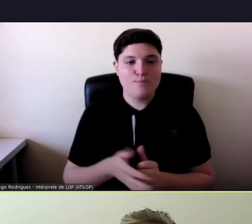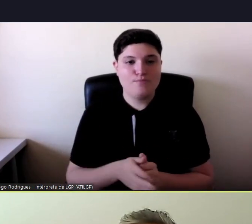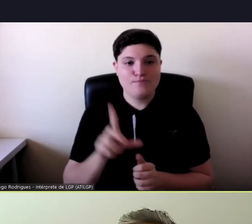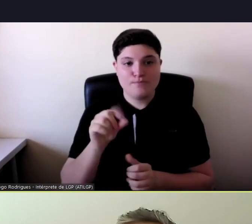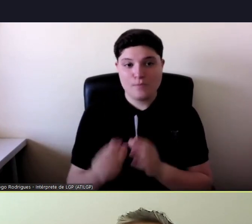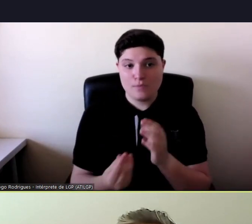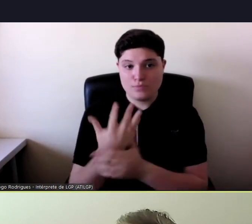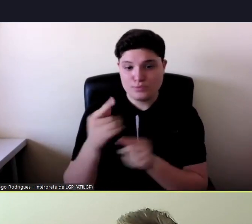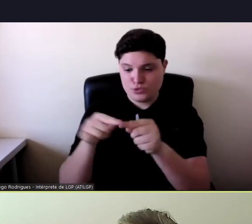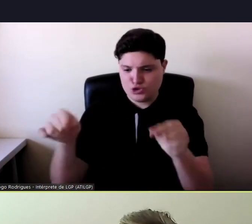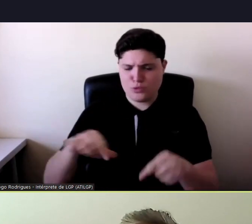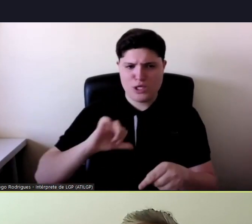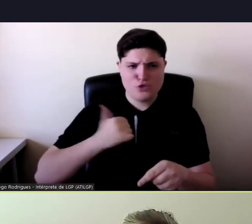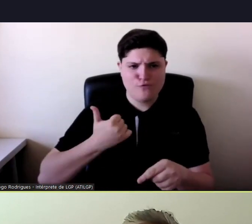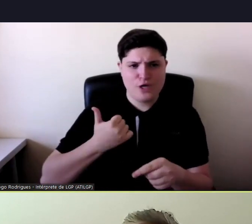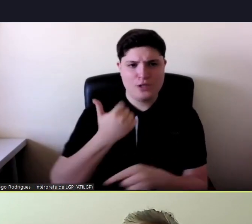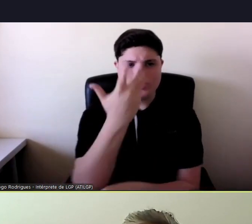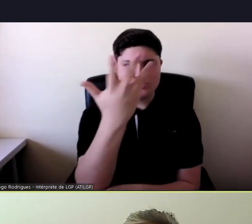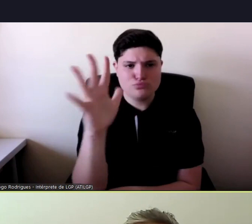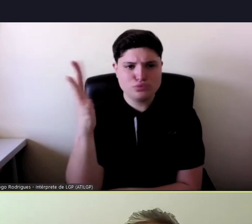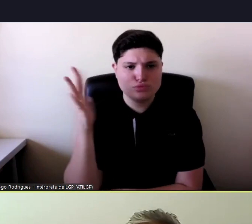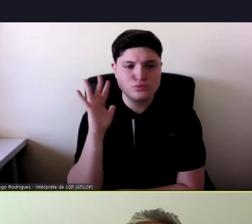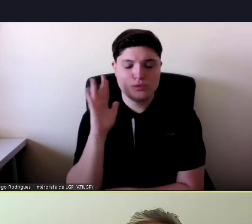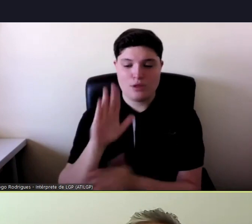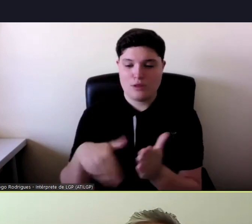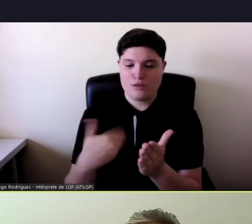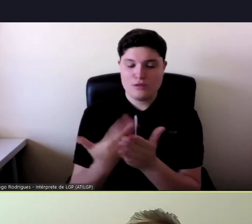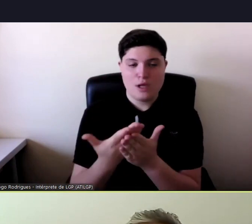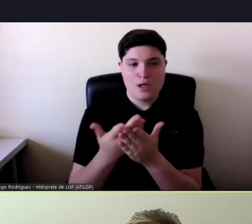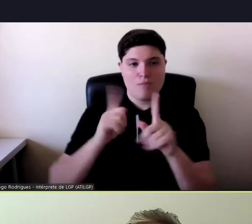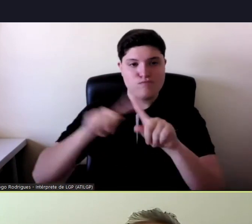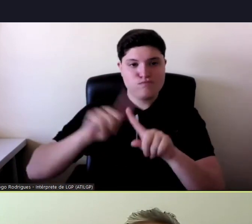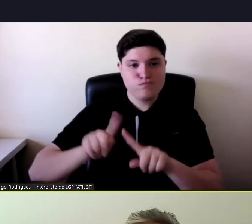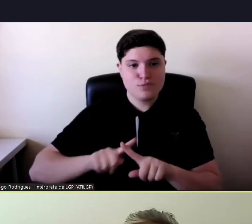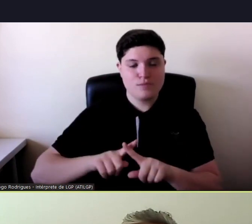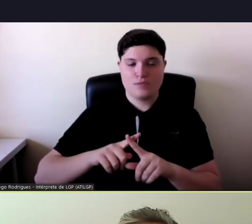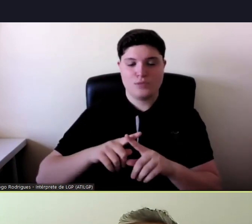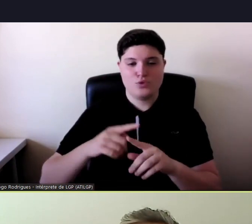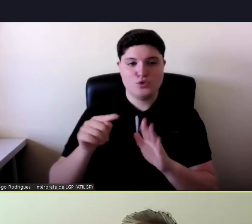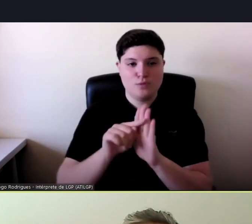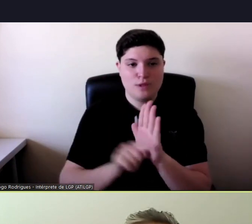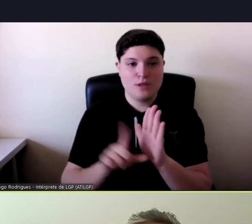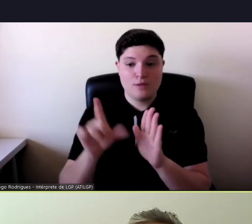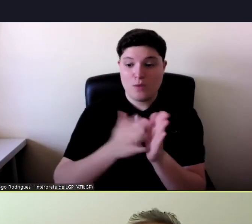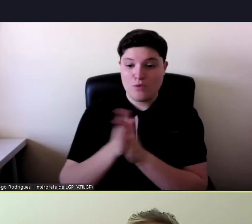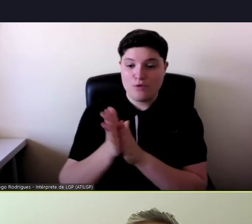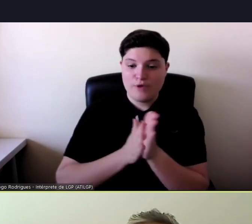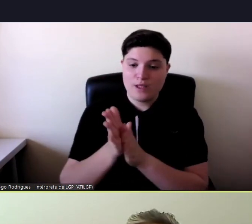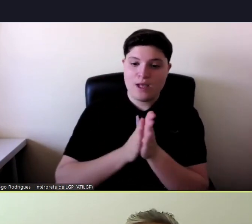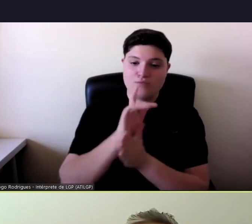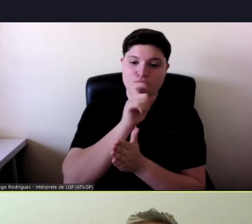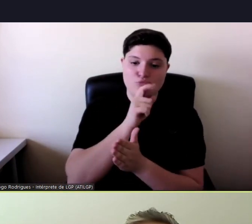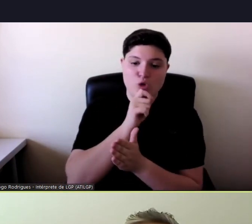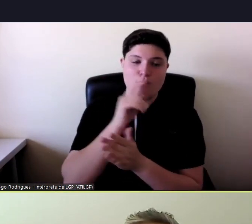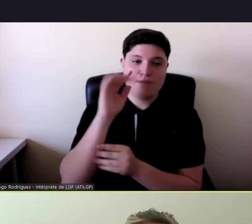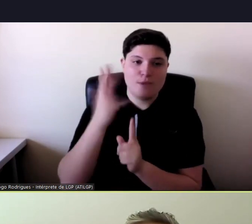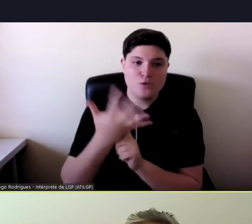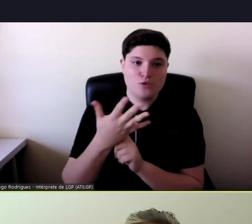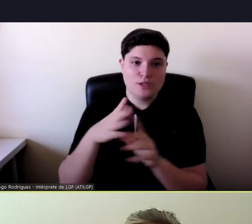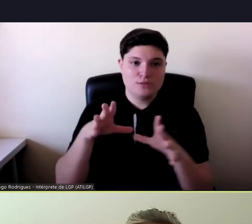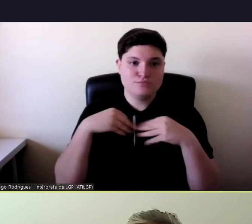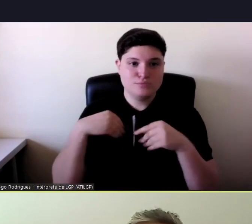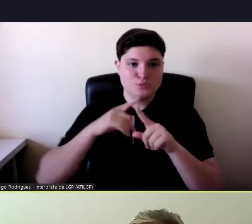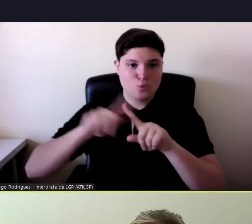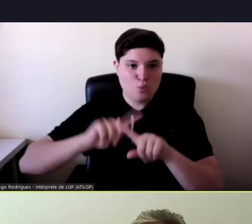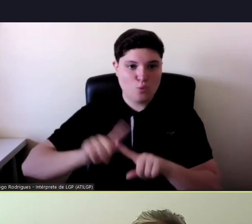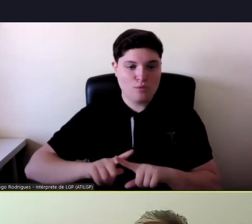Antártida com algumas dúvidas, e portanto são as partes soberantes das soberanias. Acontece que este planeta não é apenas um